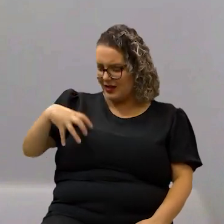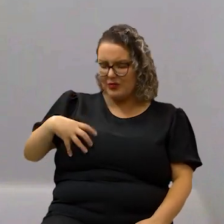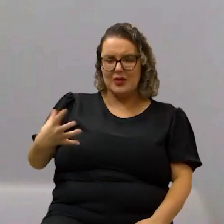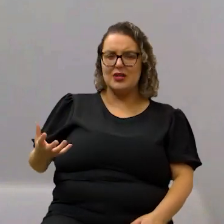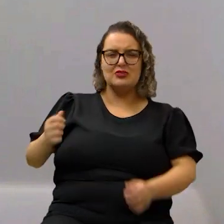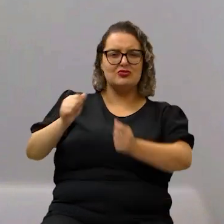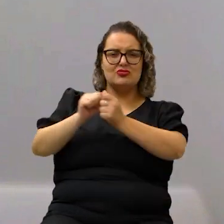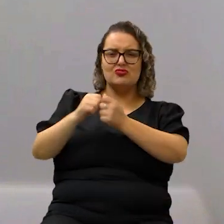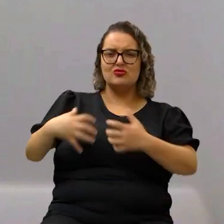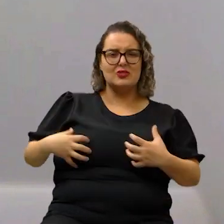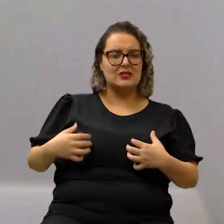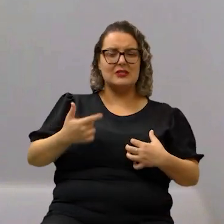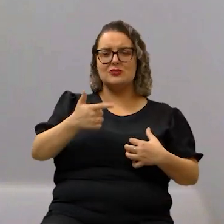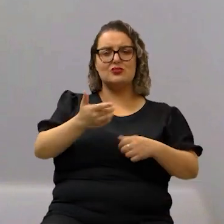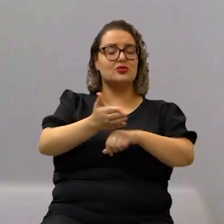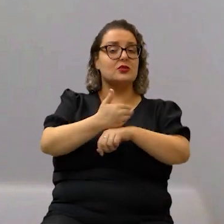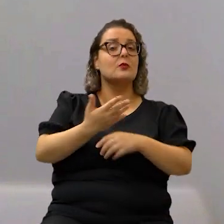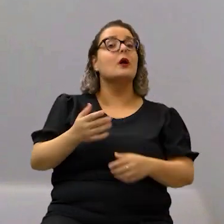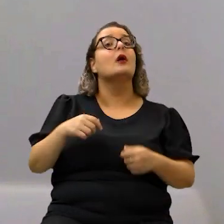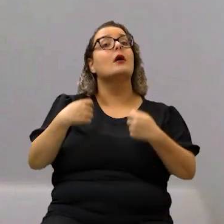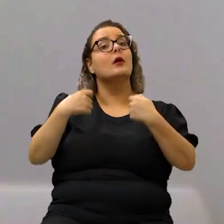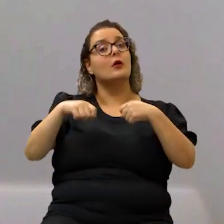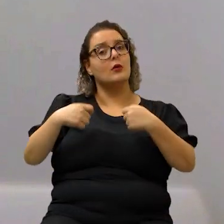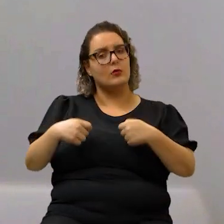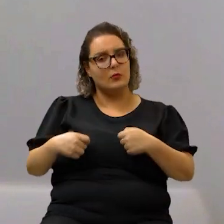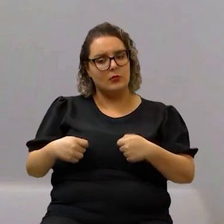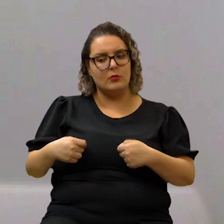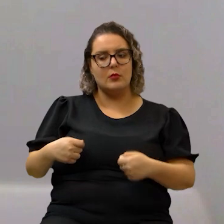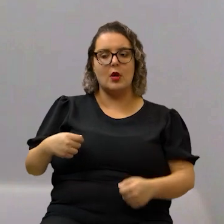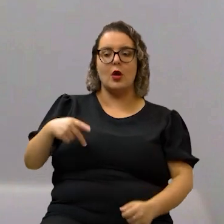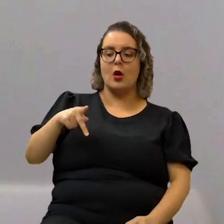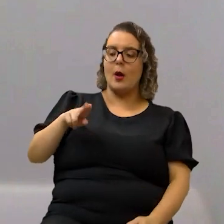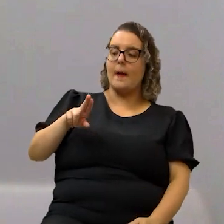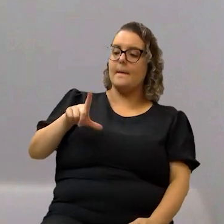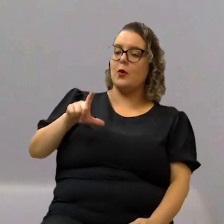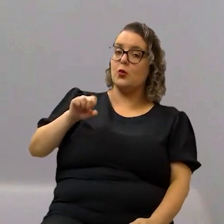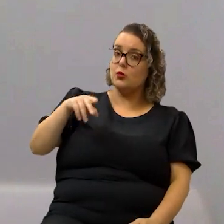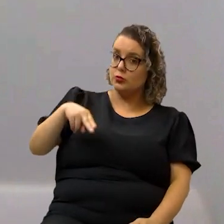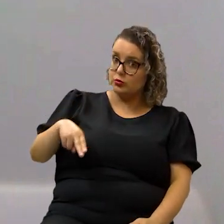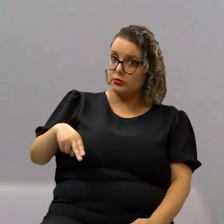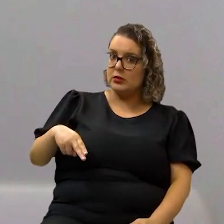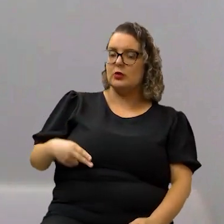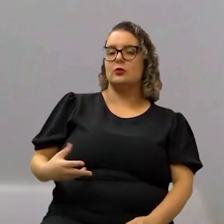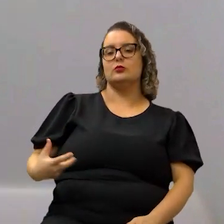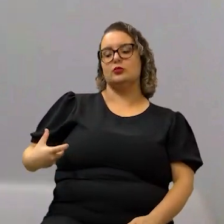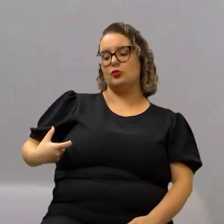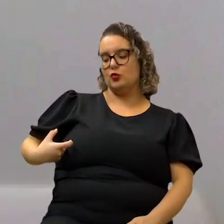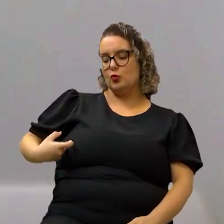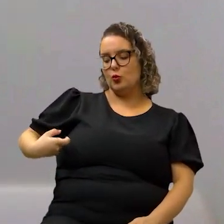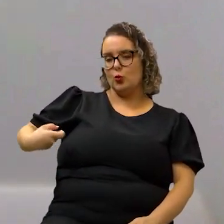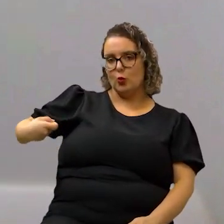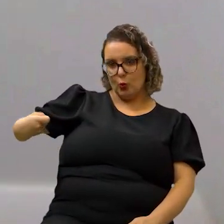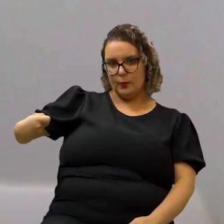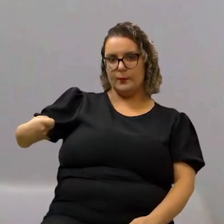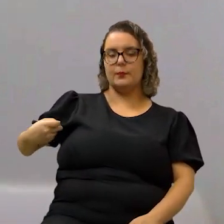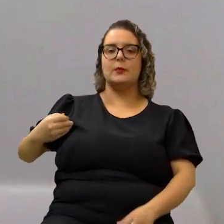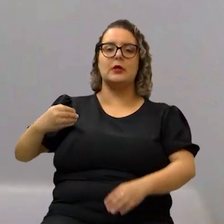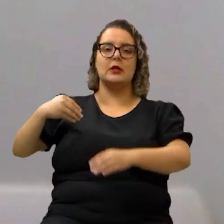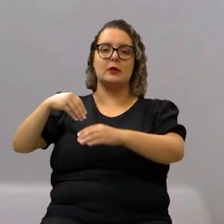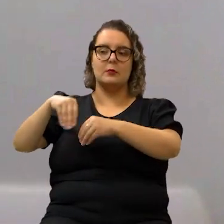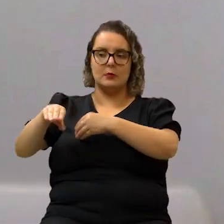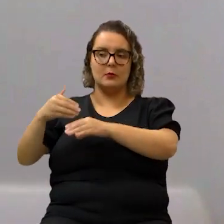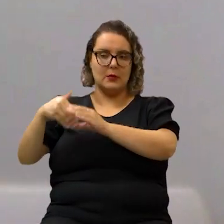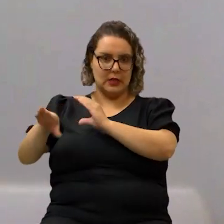junto à prótese que não tinha antes, aí é preciso fazer uma punção desse líquido para ser mandado para análise. Mas então é um outro tipo